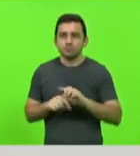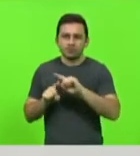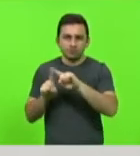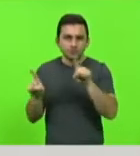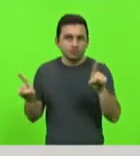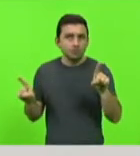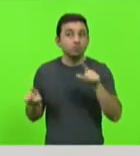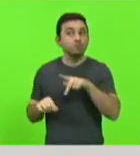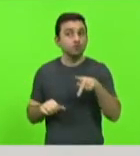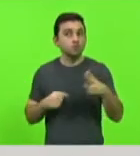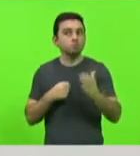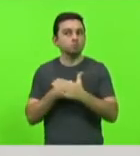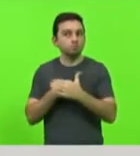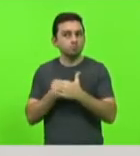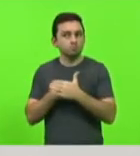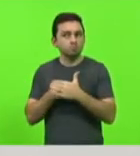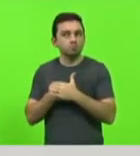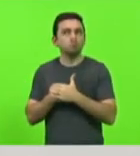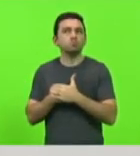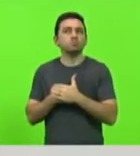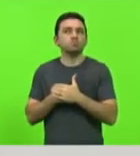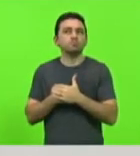escondidos atrás